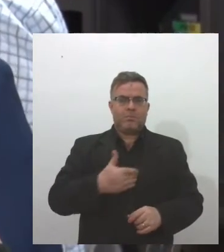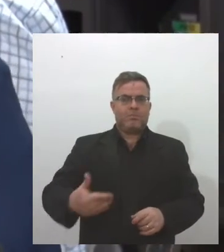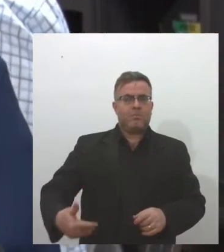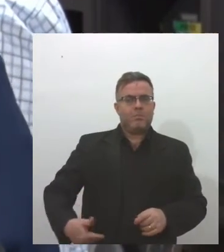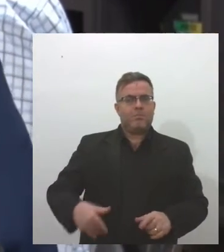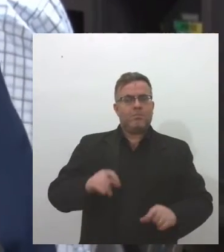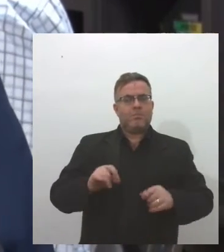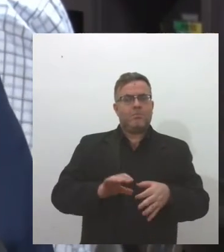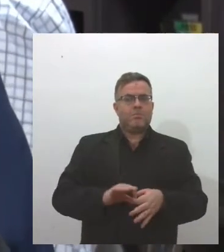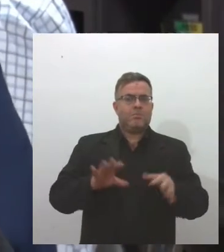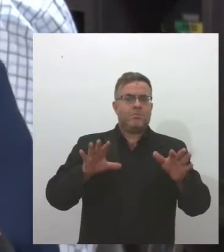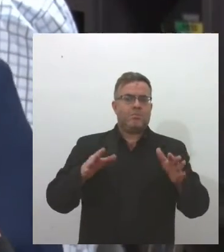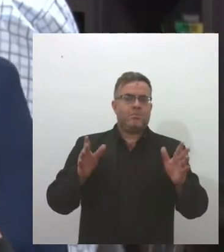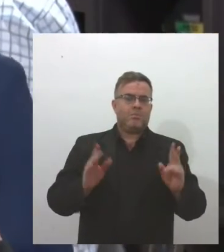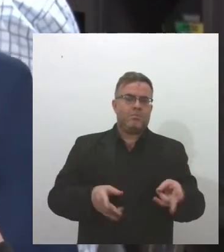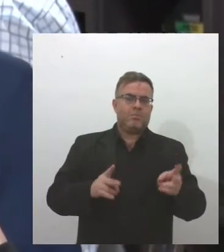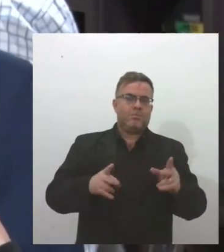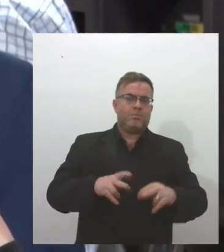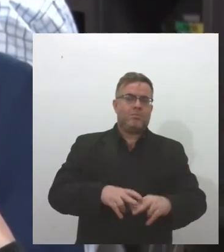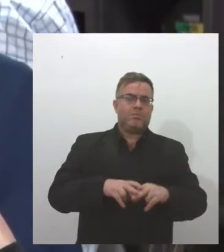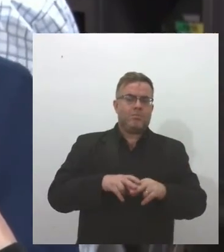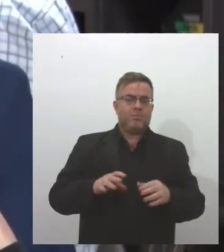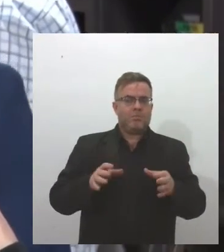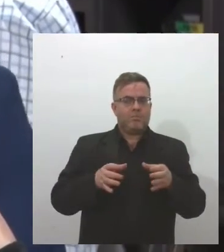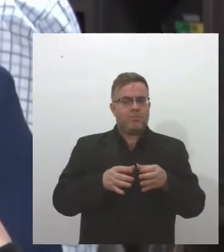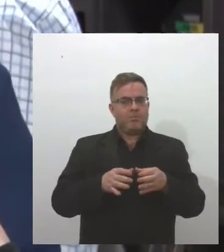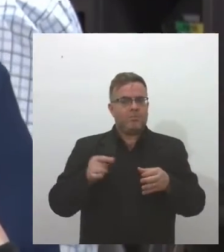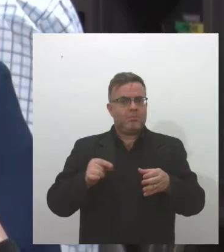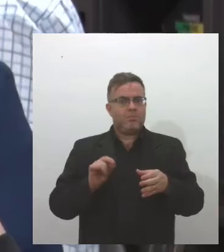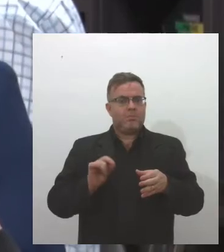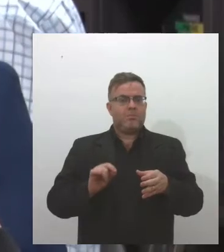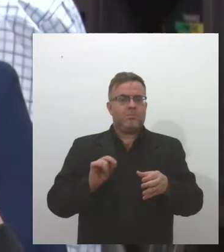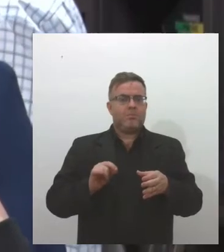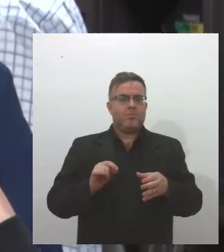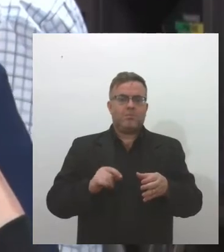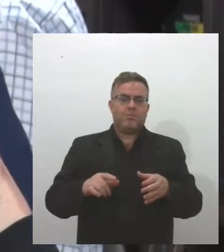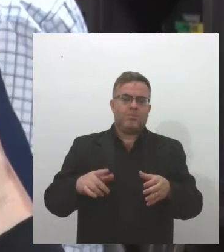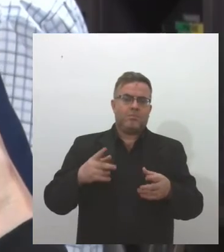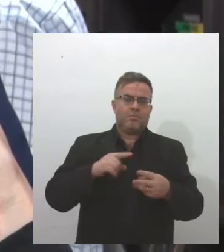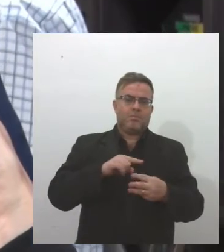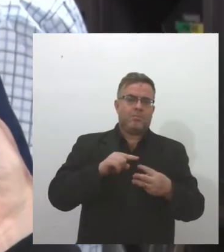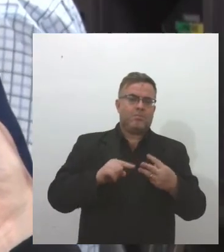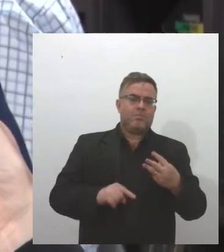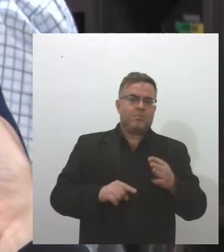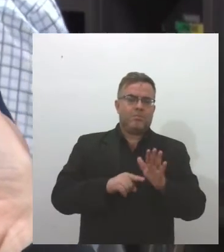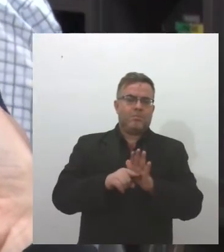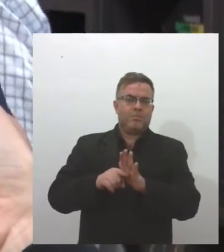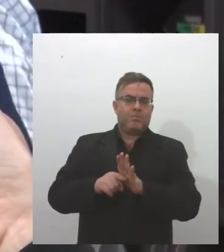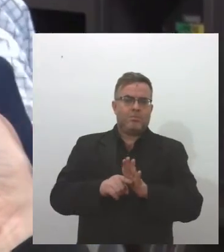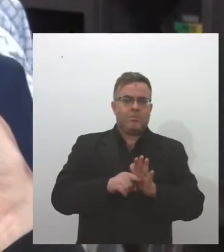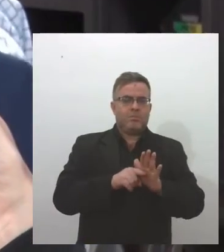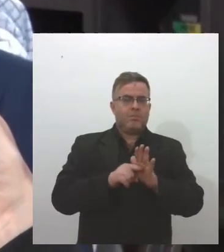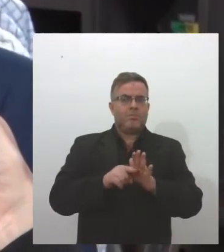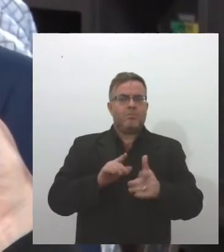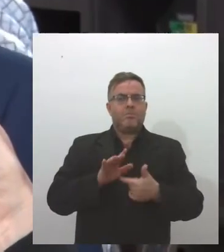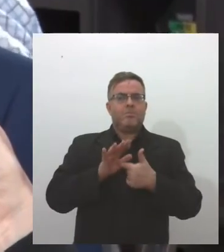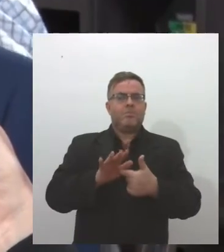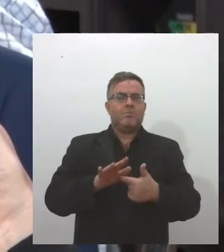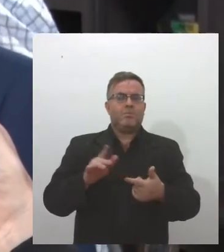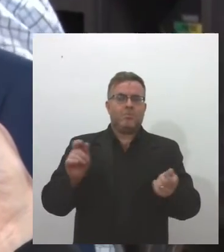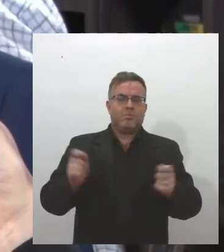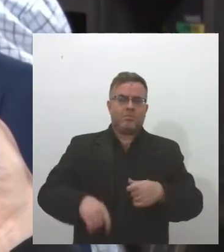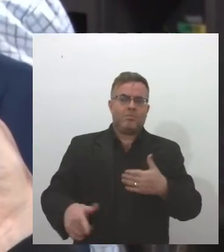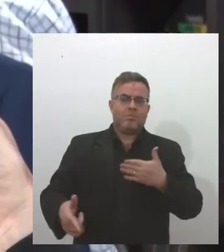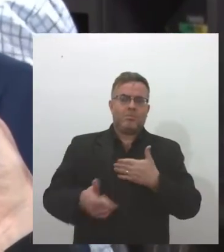de liberdade. Então, esse comitê e o mecanismo, composto por 3 peritos, eles têm como função